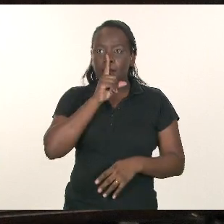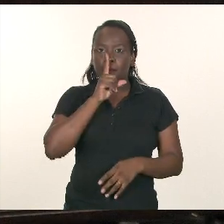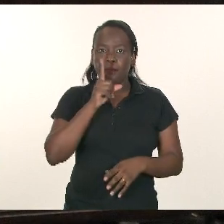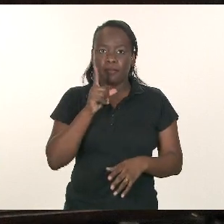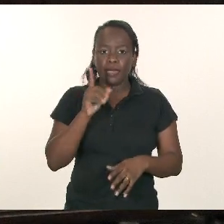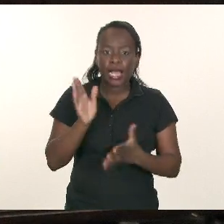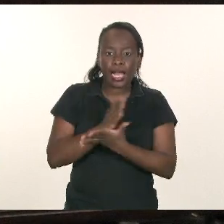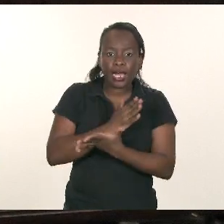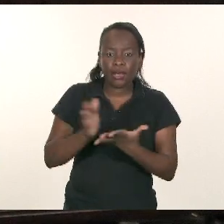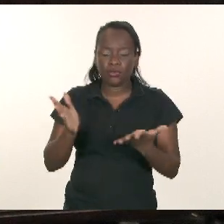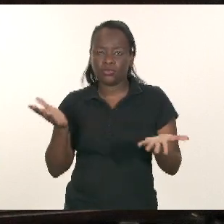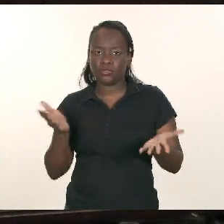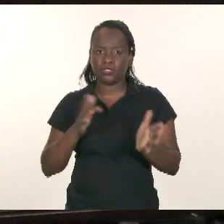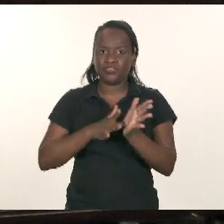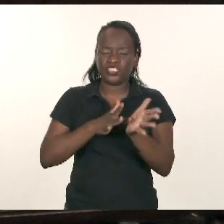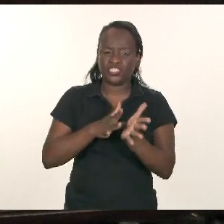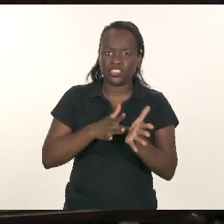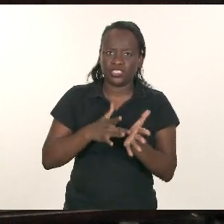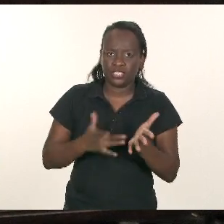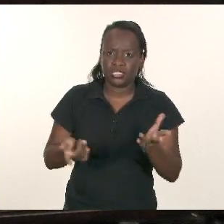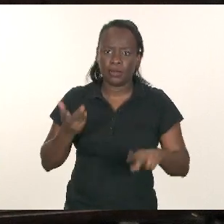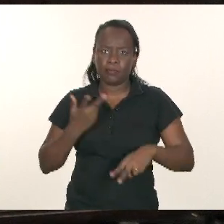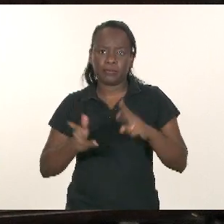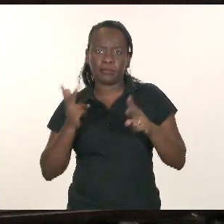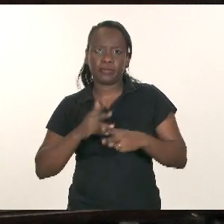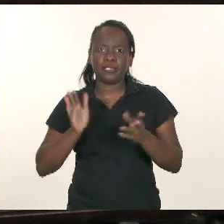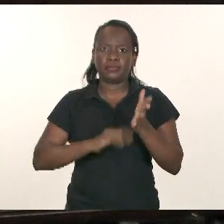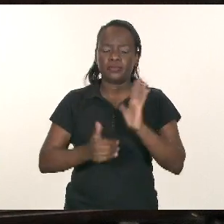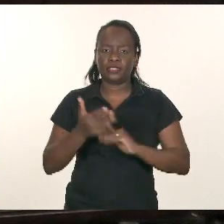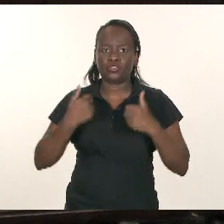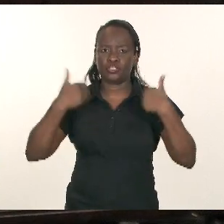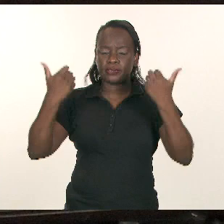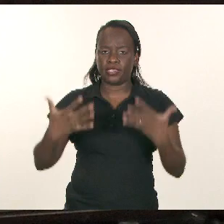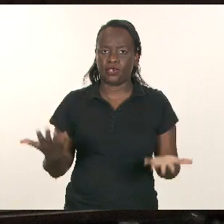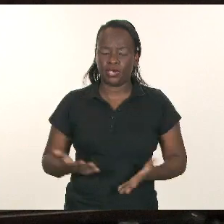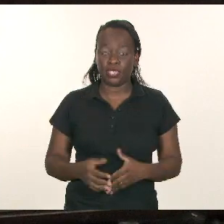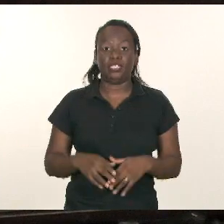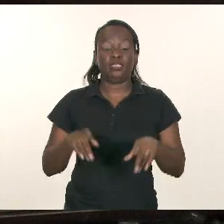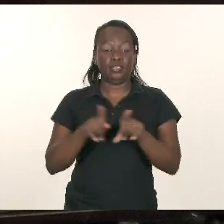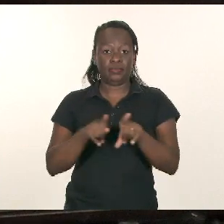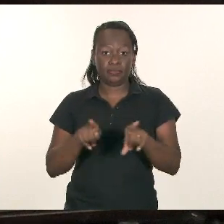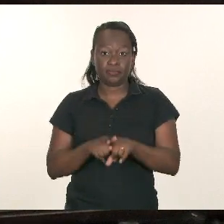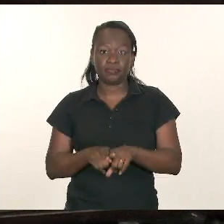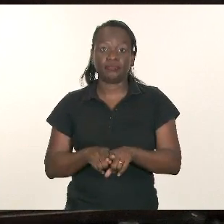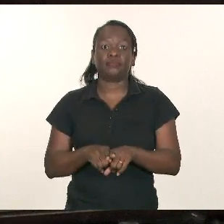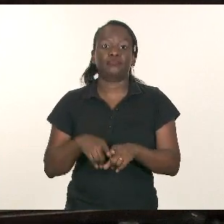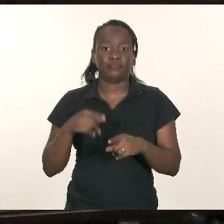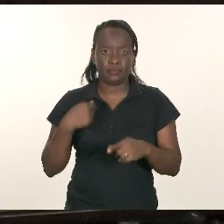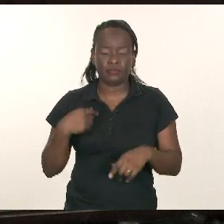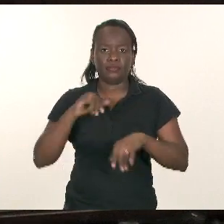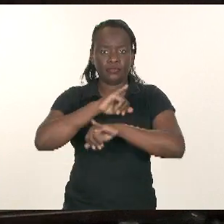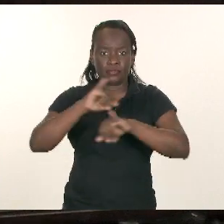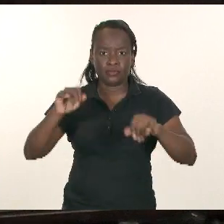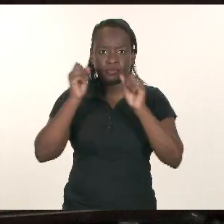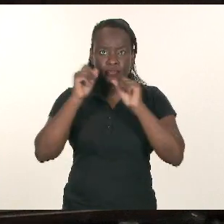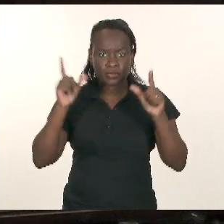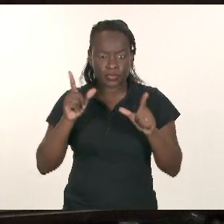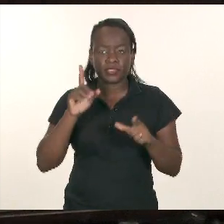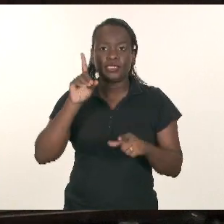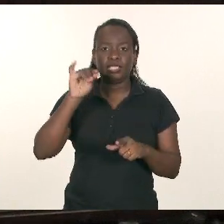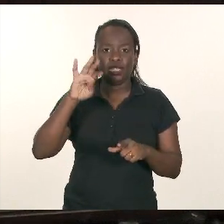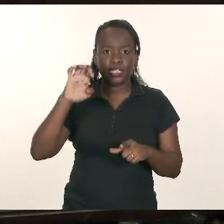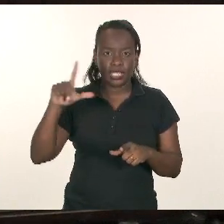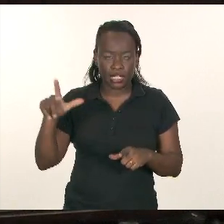indignação seletiva, numa hipocrisia e na disfarçatez que eu acabei de comentar. Inclusive, fiz esse alerta ao deputado Daniel